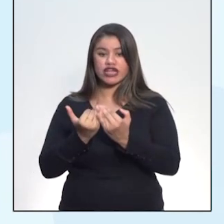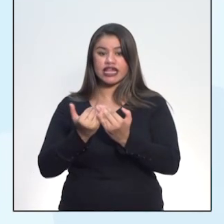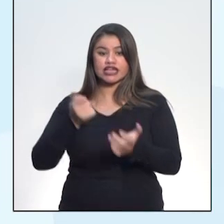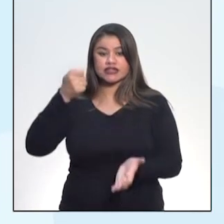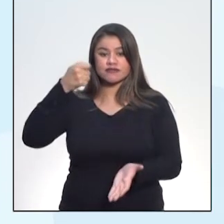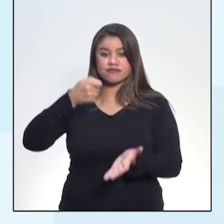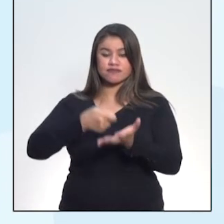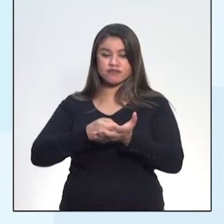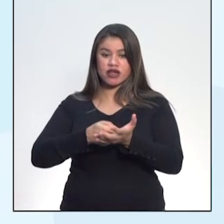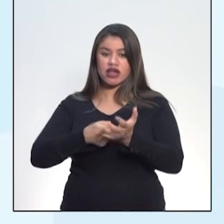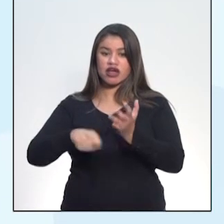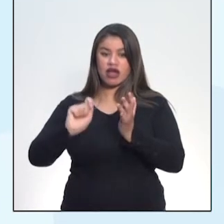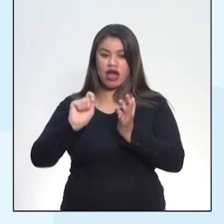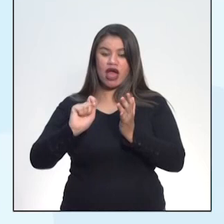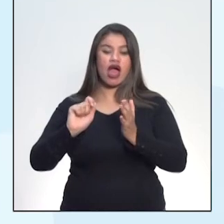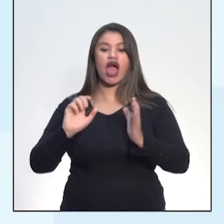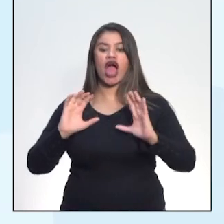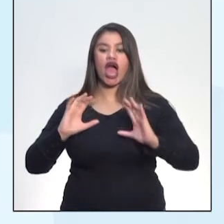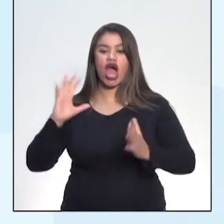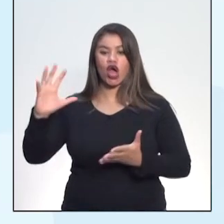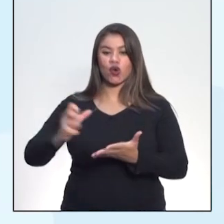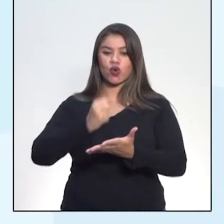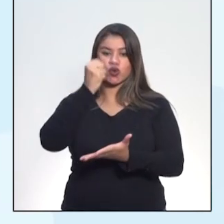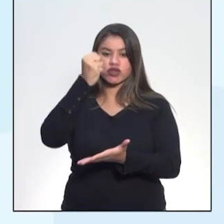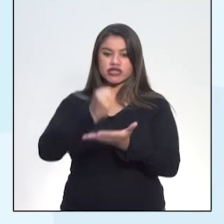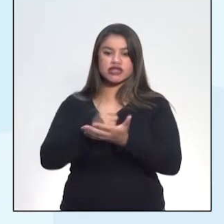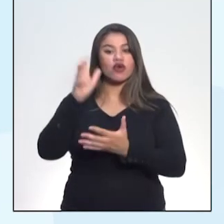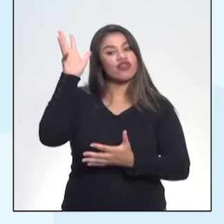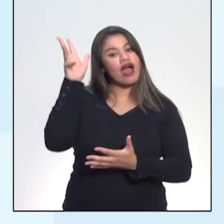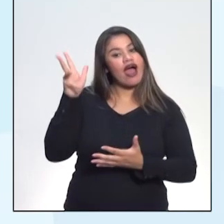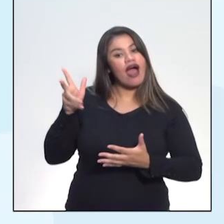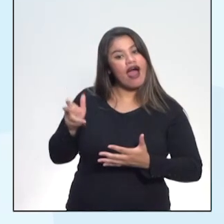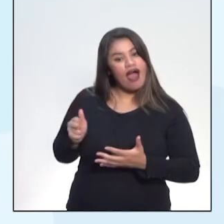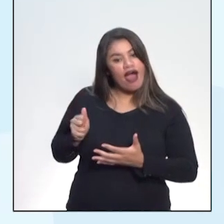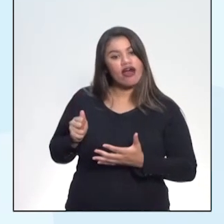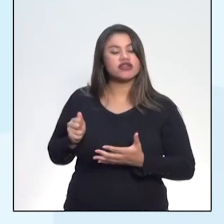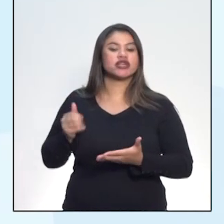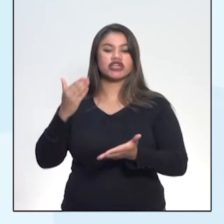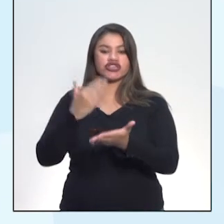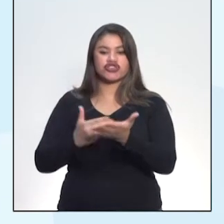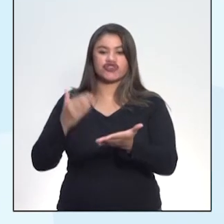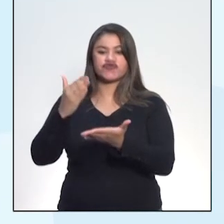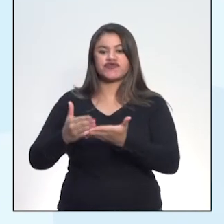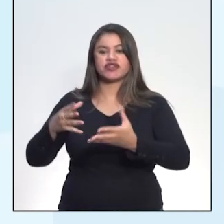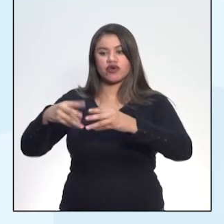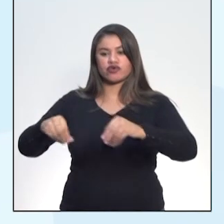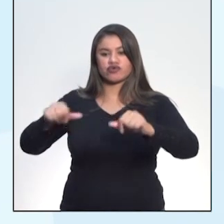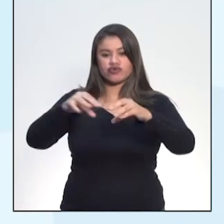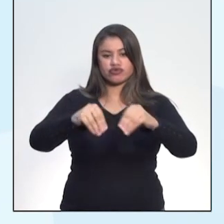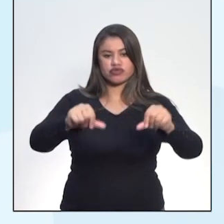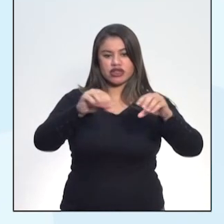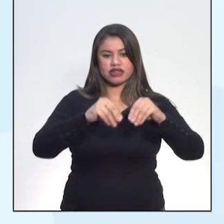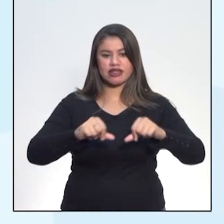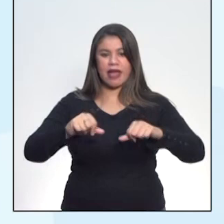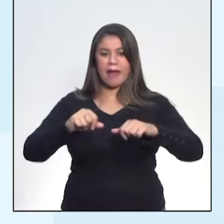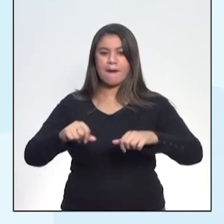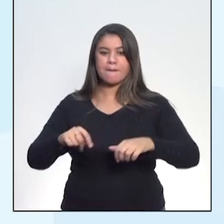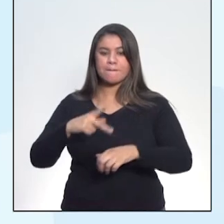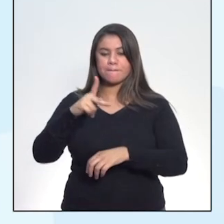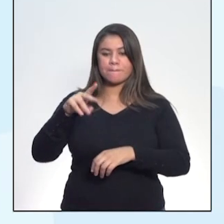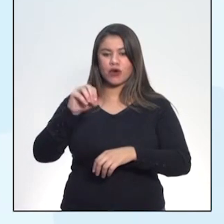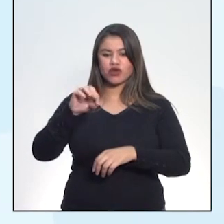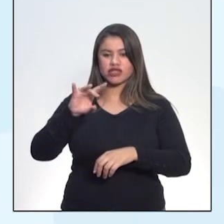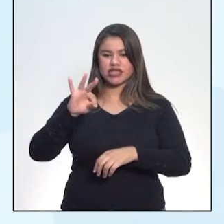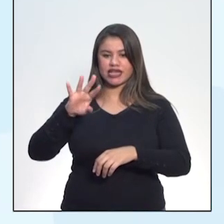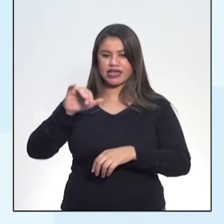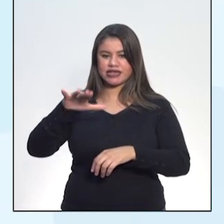a colonização da África e a divisão dos territórios entre as potências